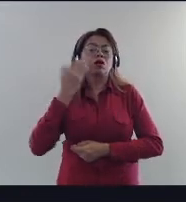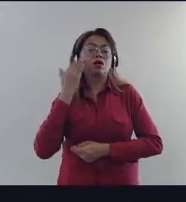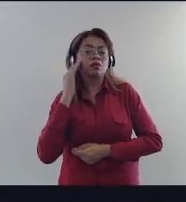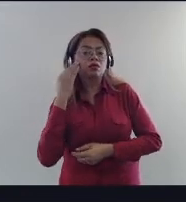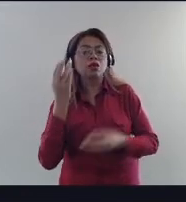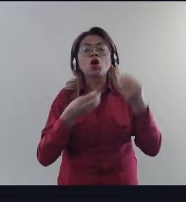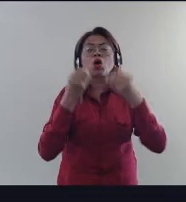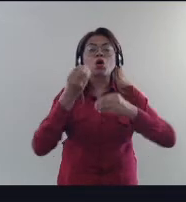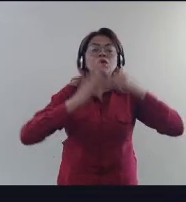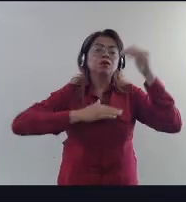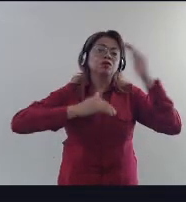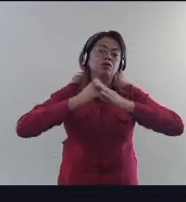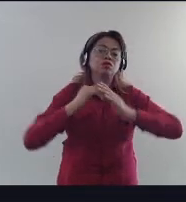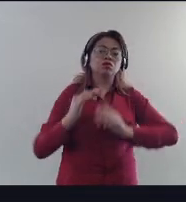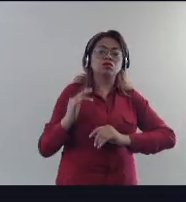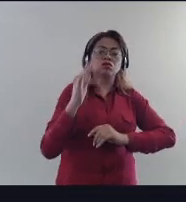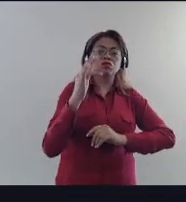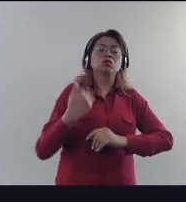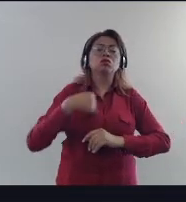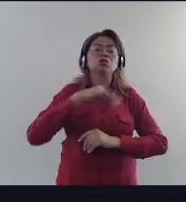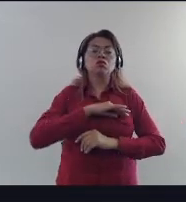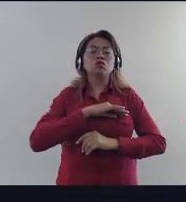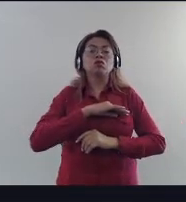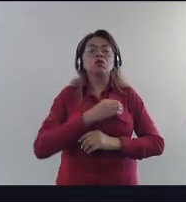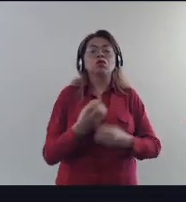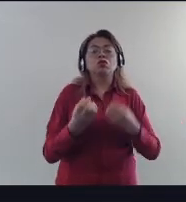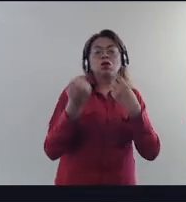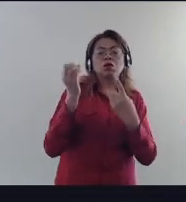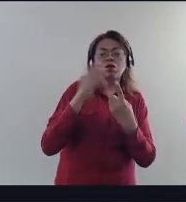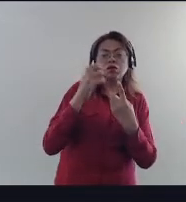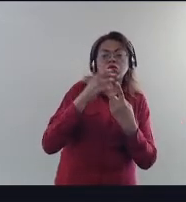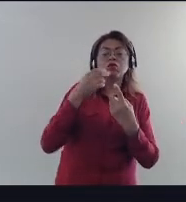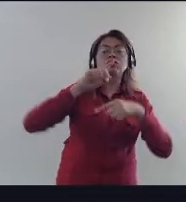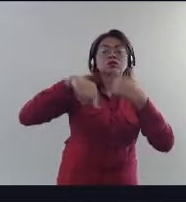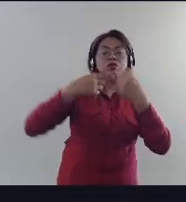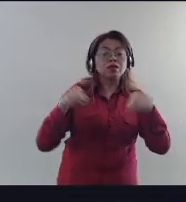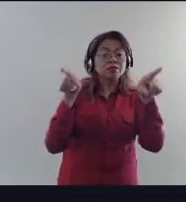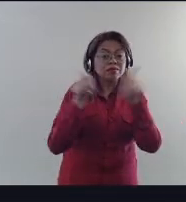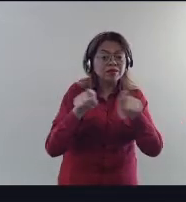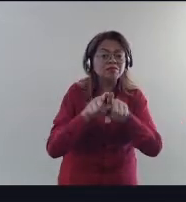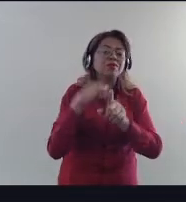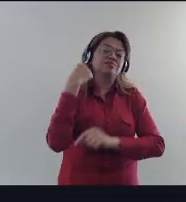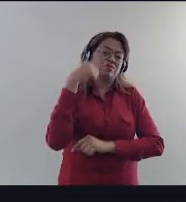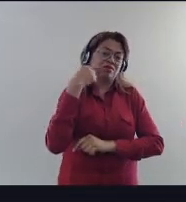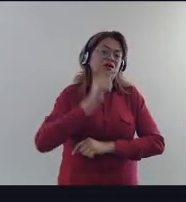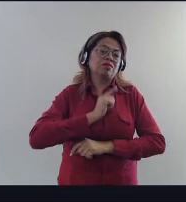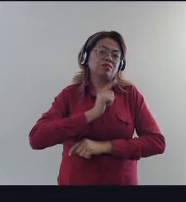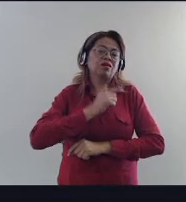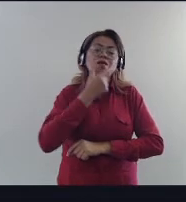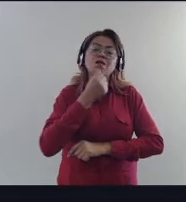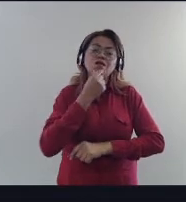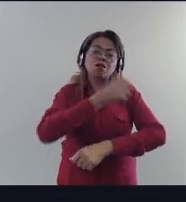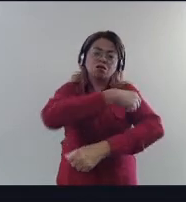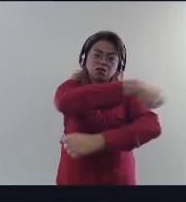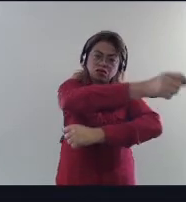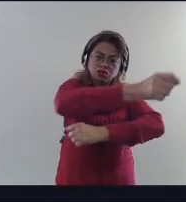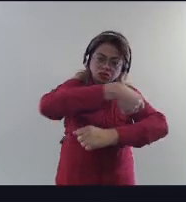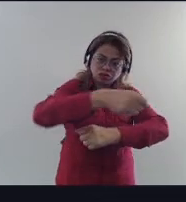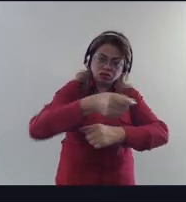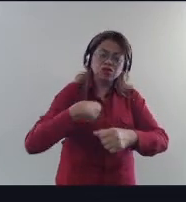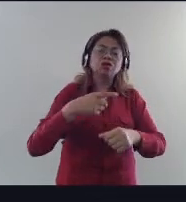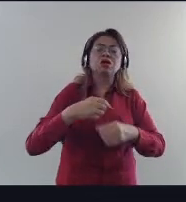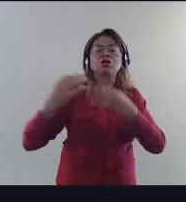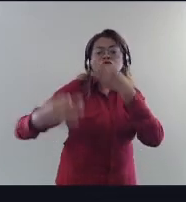essas profissões do futuro afetam a área jurídica. Então, eu tenho engenheiros jurídicos sendo